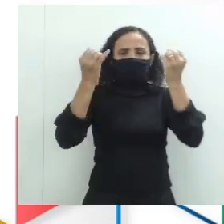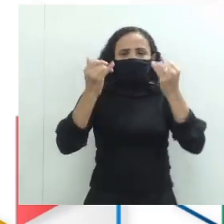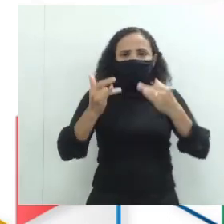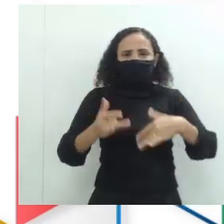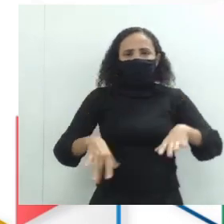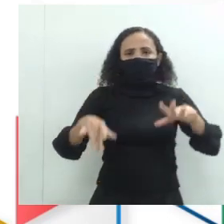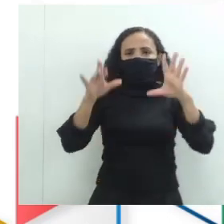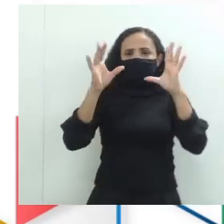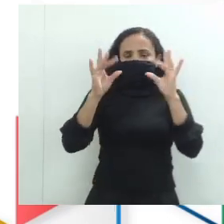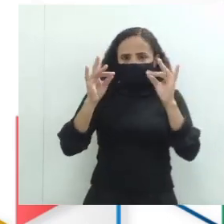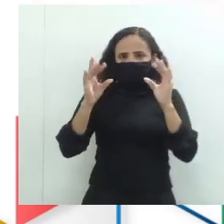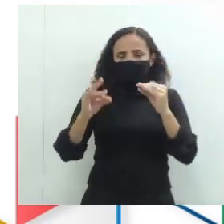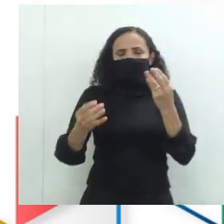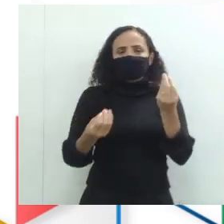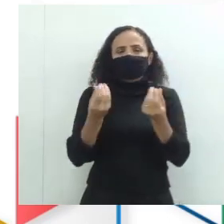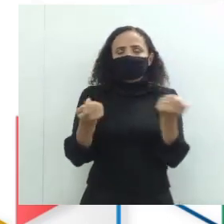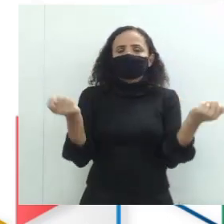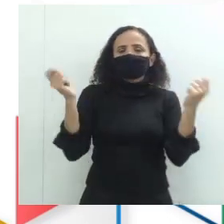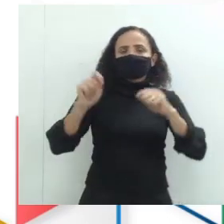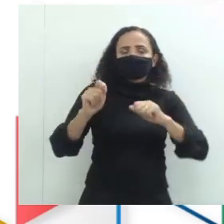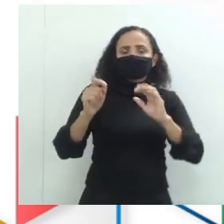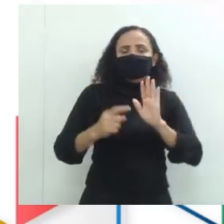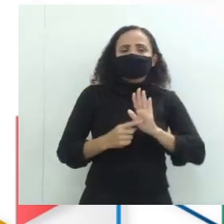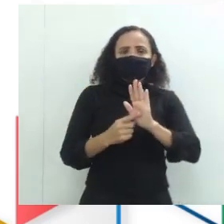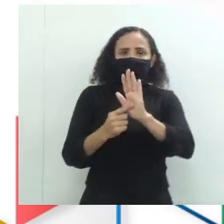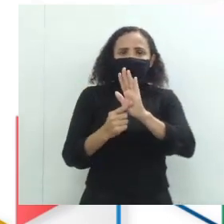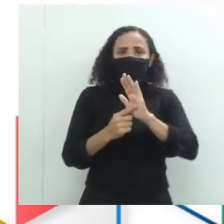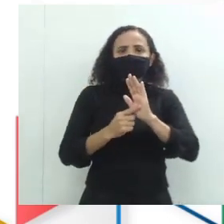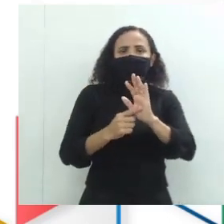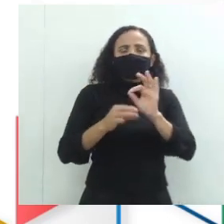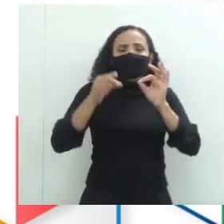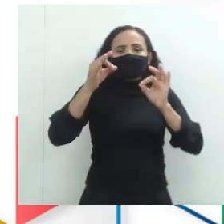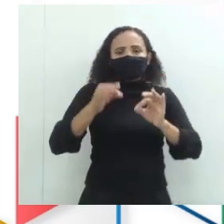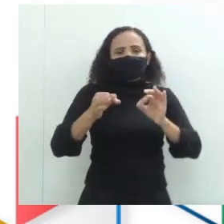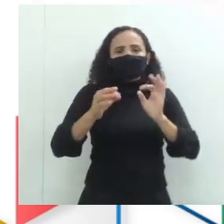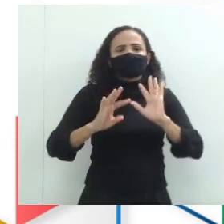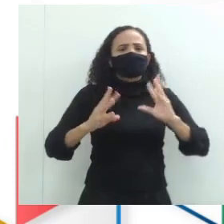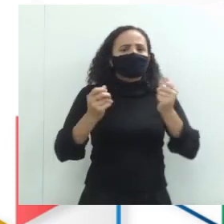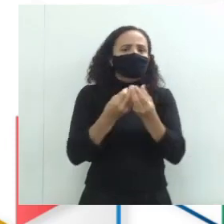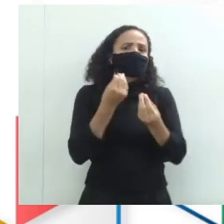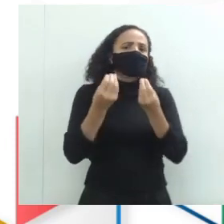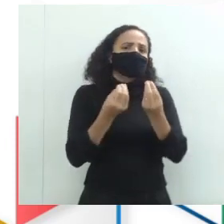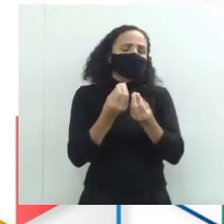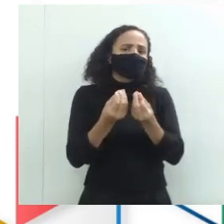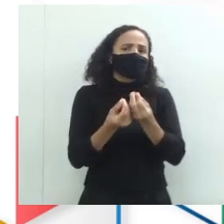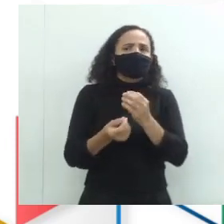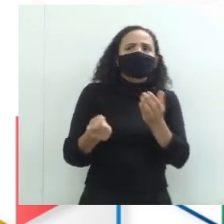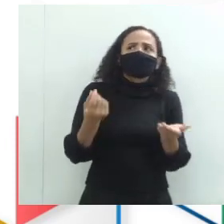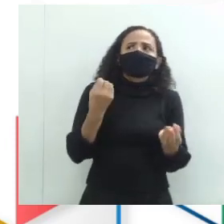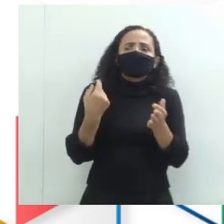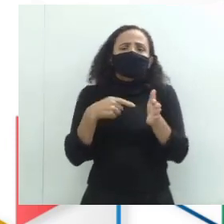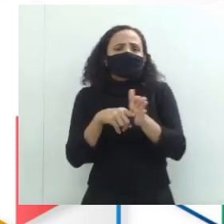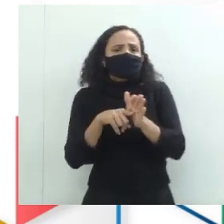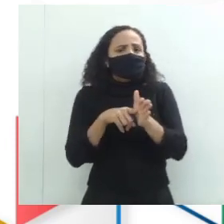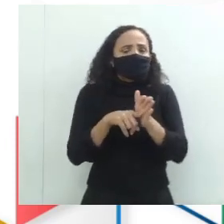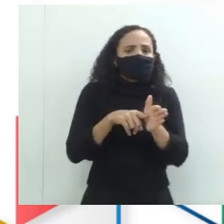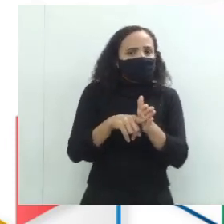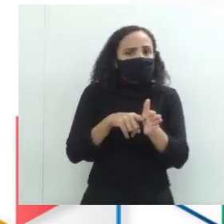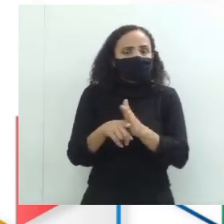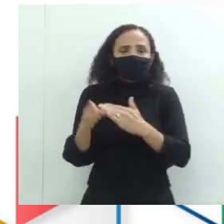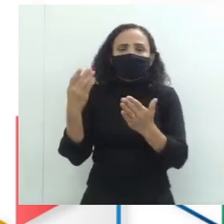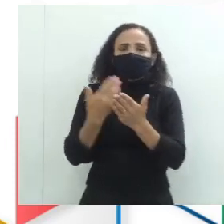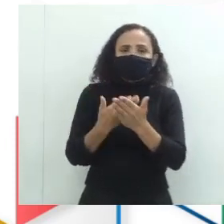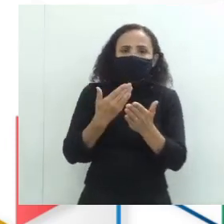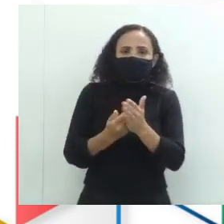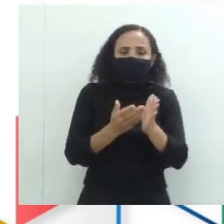A, tá? Como é possível verificar que o resultado obtido por Theo não é a raiz? Eu vou analisar cada item